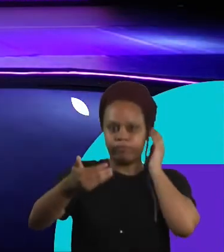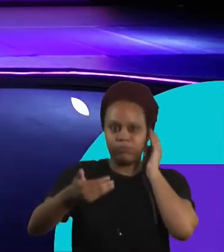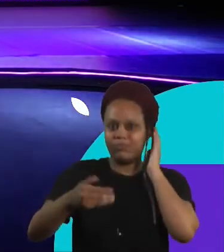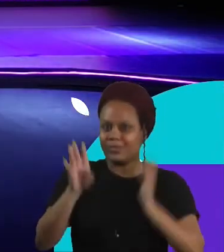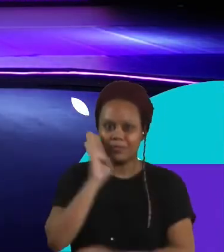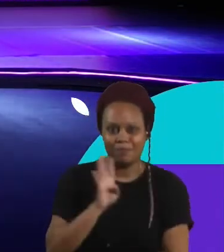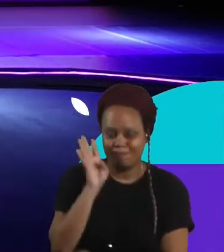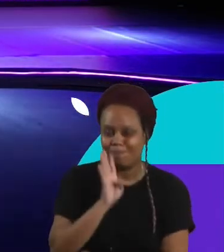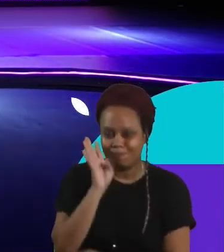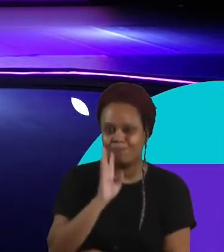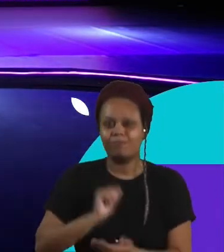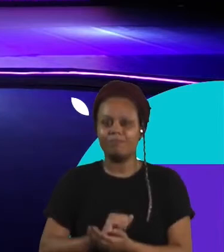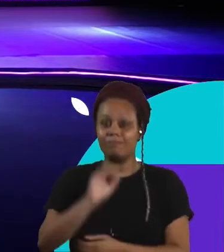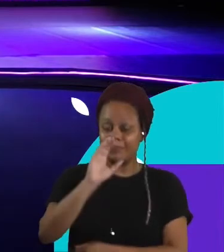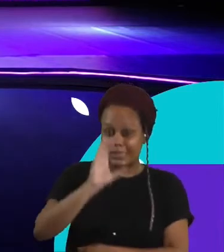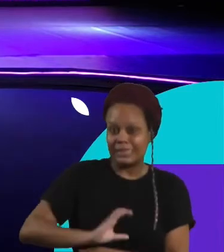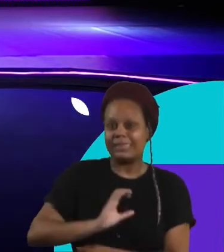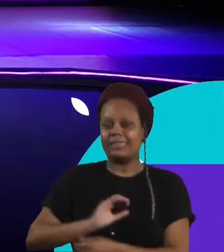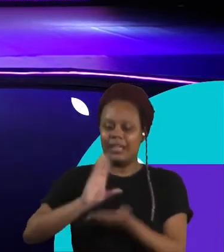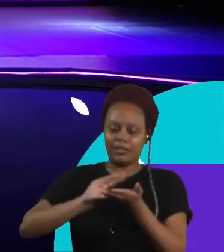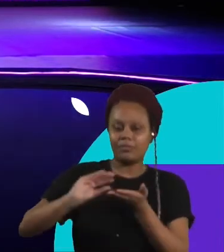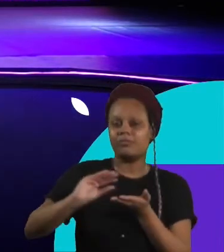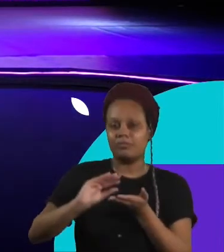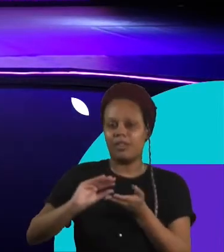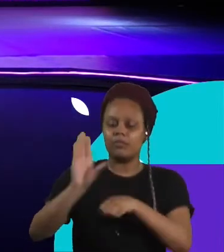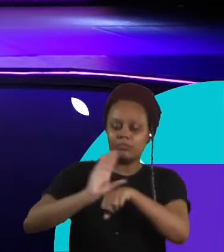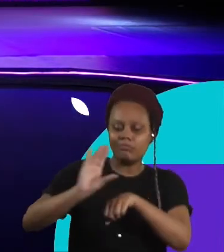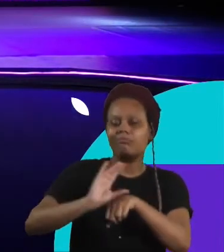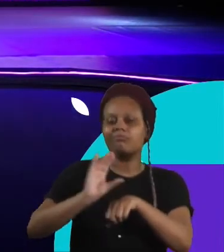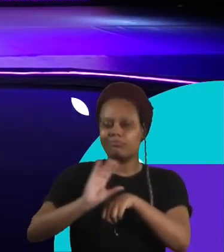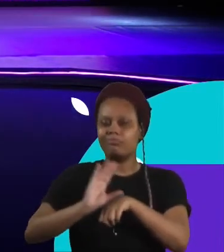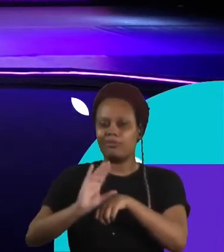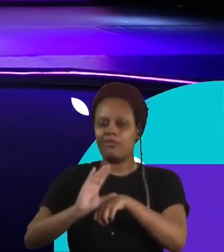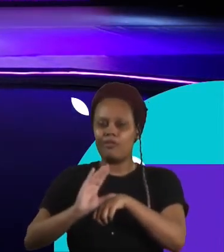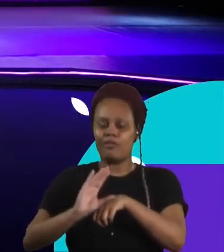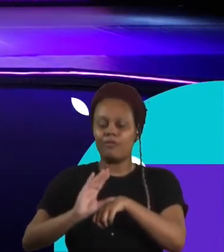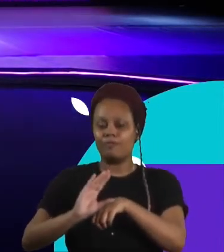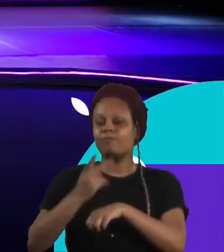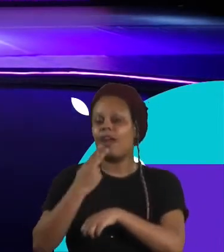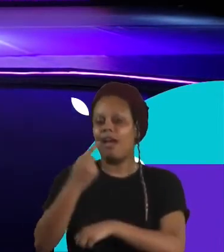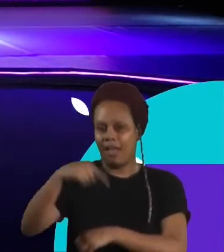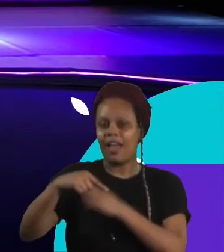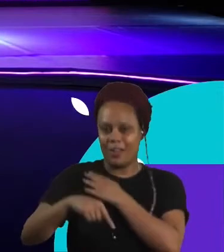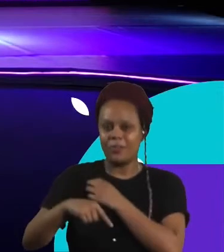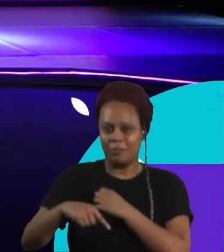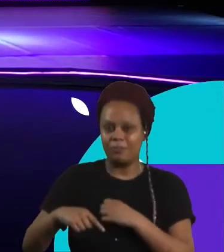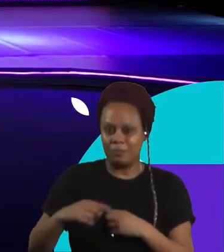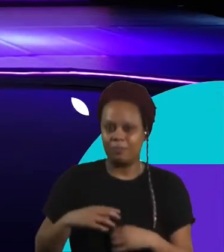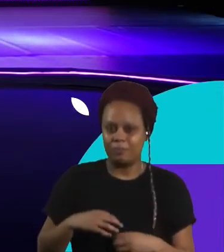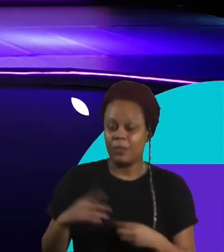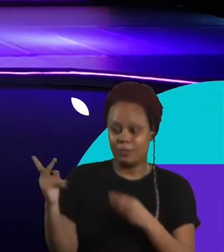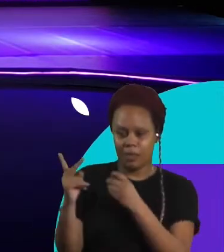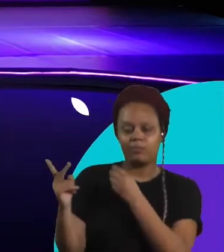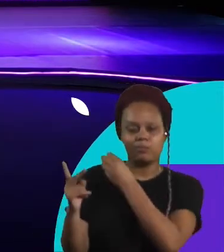legal. E o Cidadão de Dados, que é um dos cursos que foi citado aqui pela Luciana, da Endi, pelo Américo,